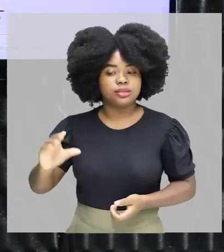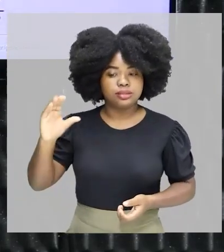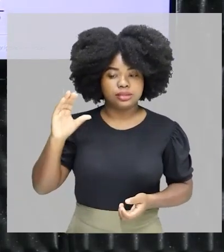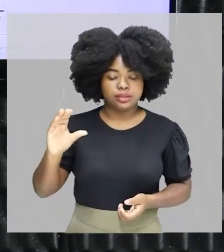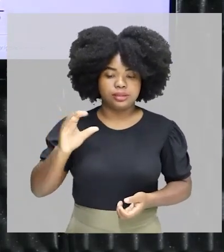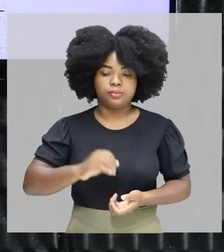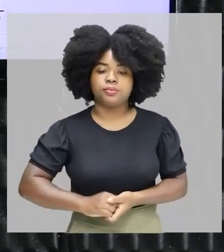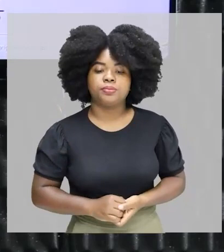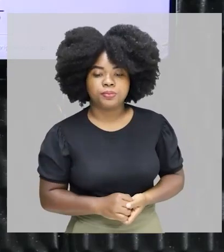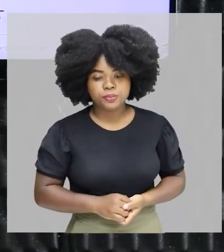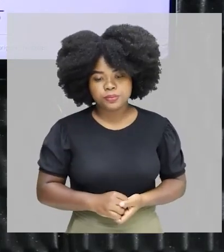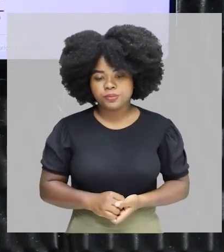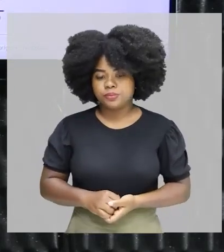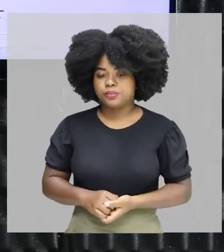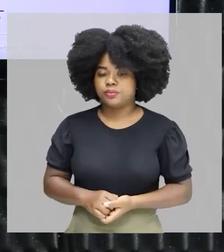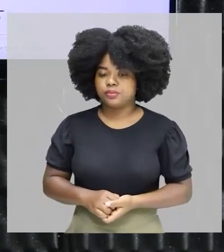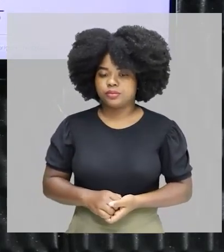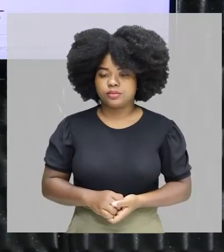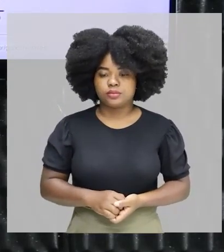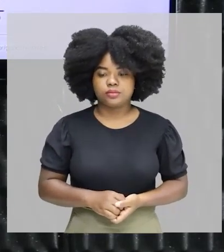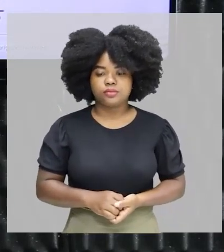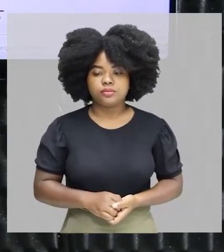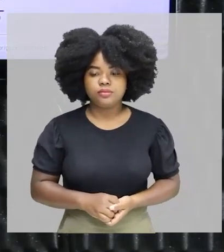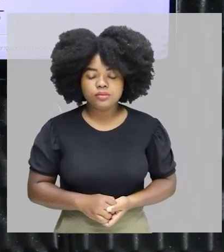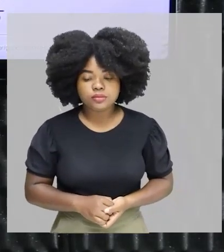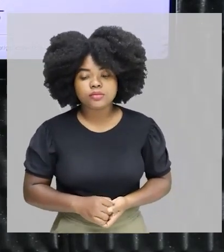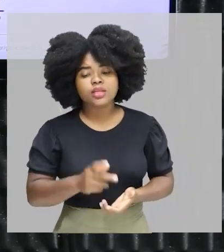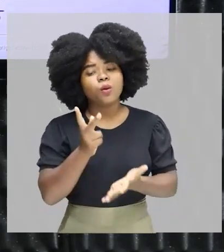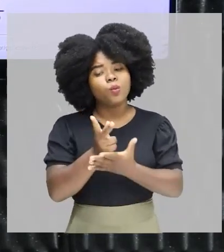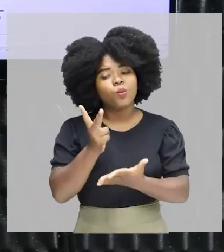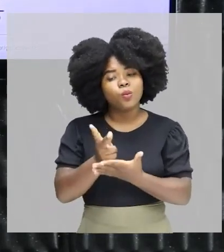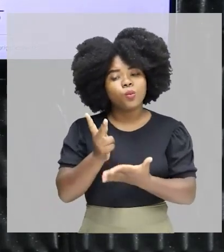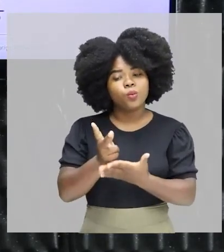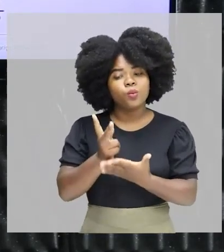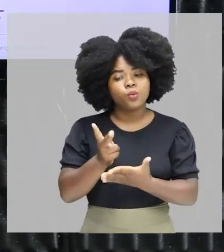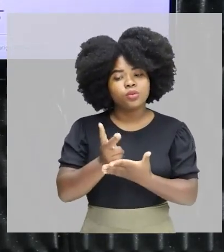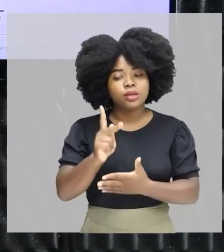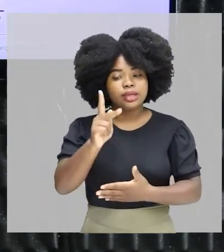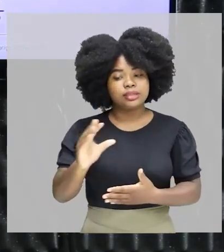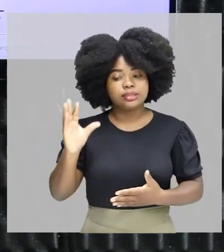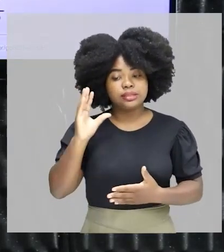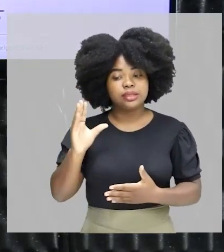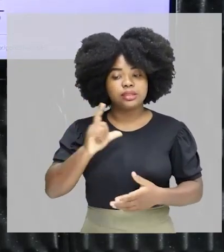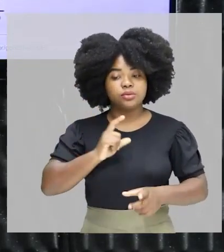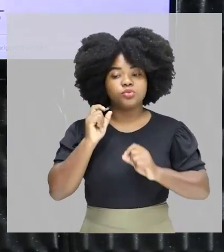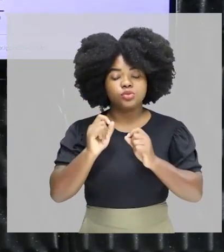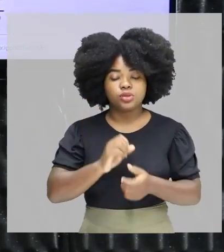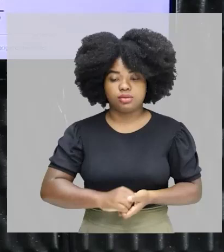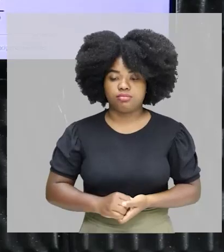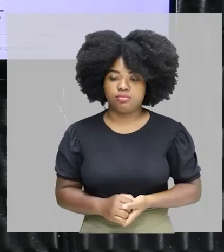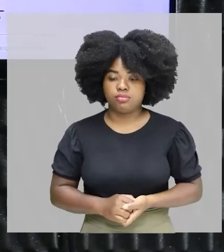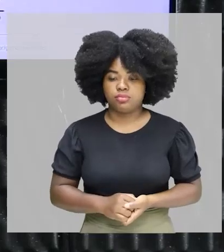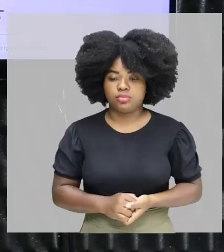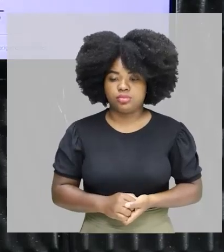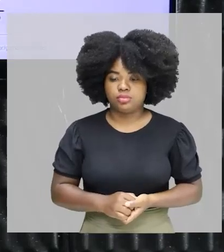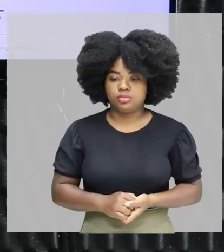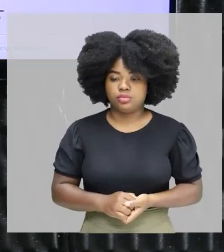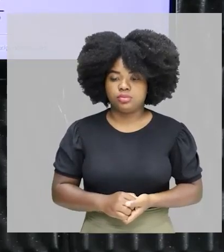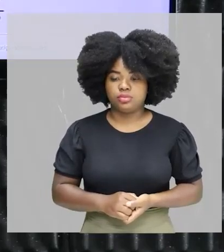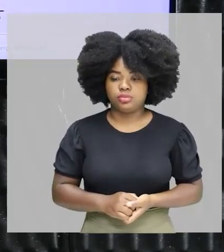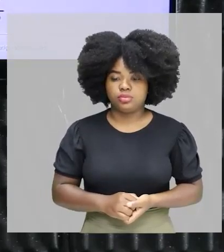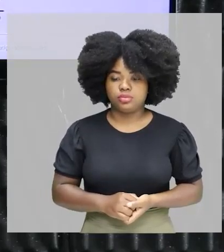estequiométrico, certo? Bom, a constante ela vai ser formada a partir do momento que nós temos